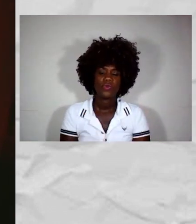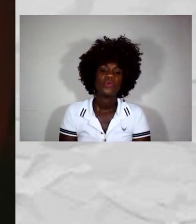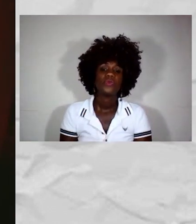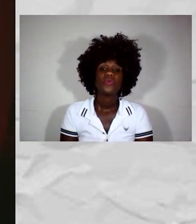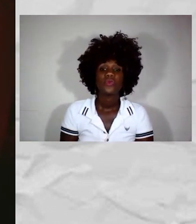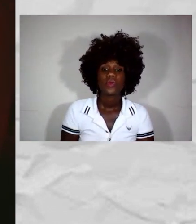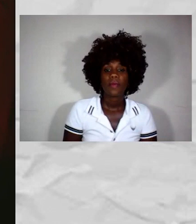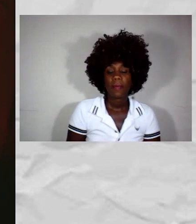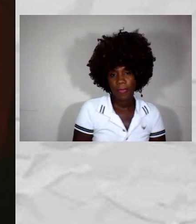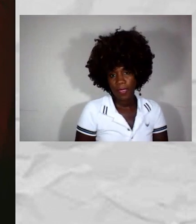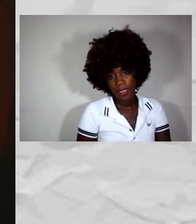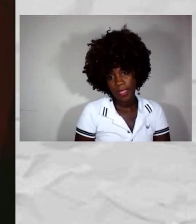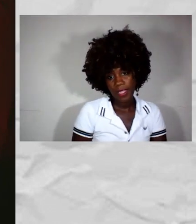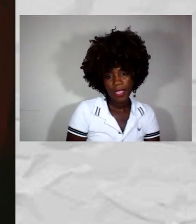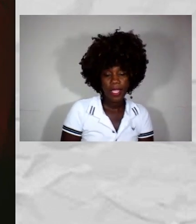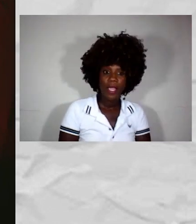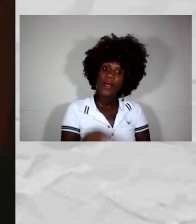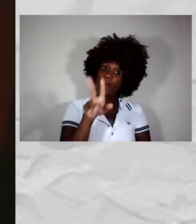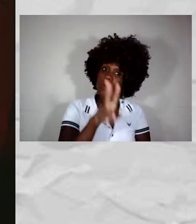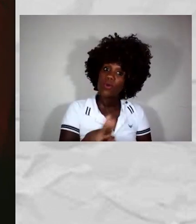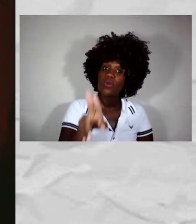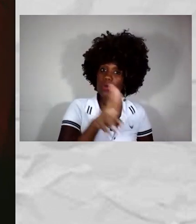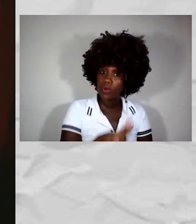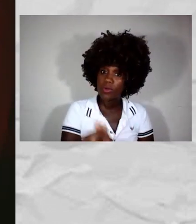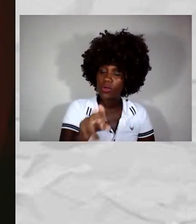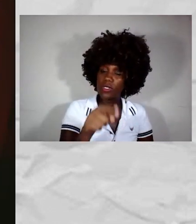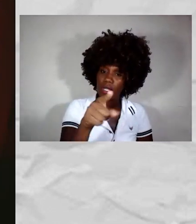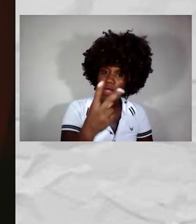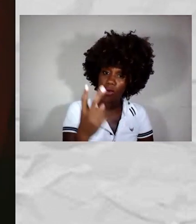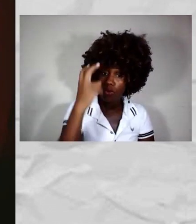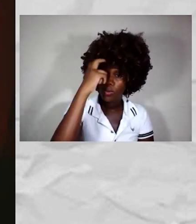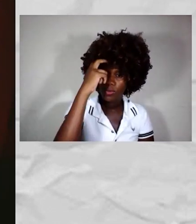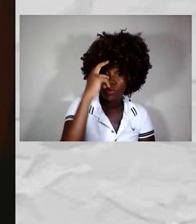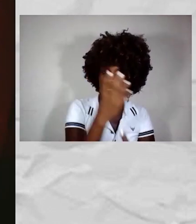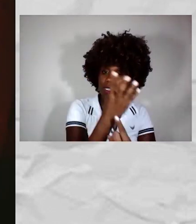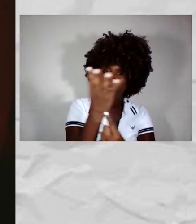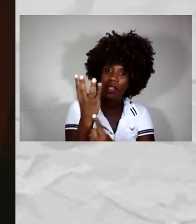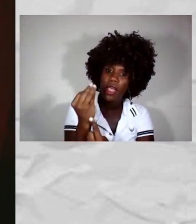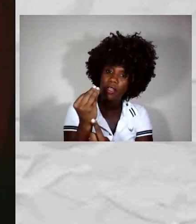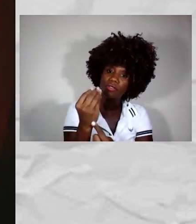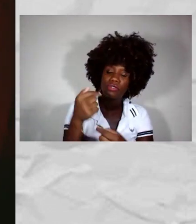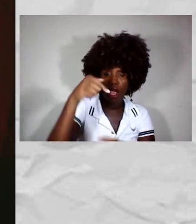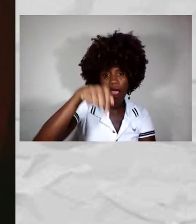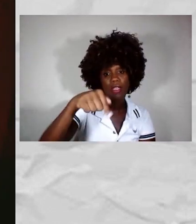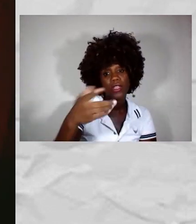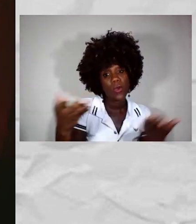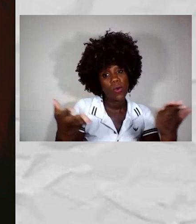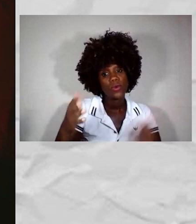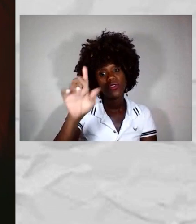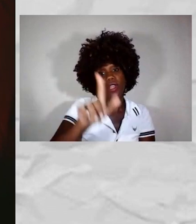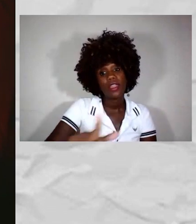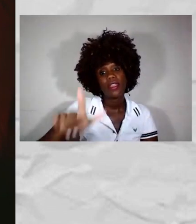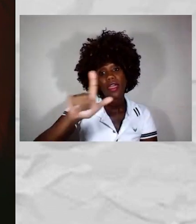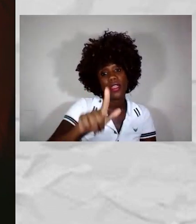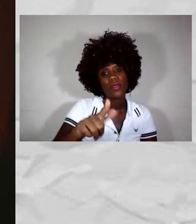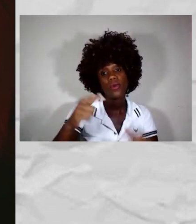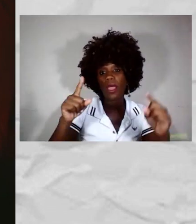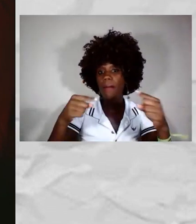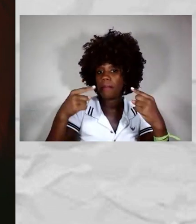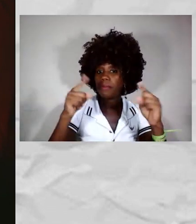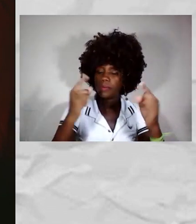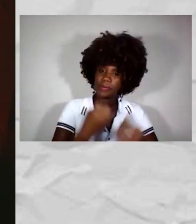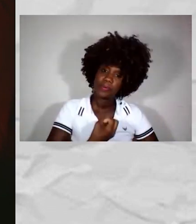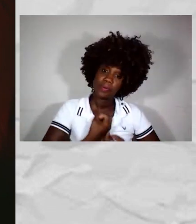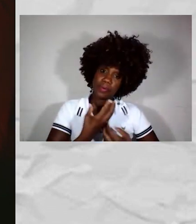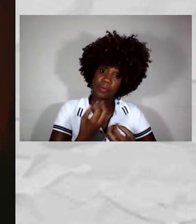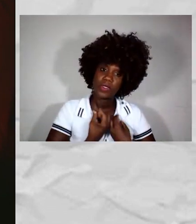dessas manifestações artísticas, culturais, e nesse caso, através da literatura, da música, da poesia, como é que a gente vai fazer o